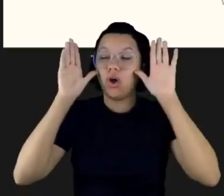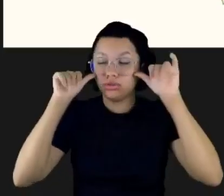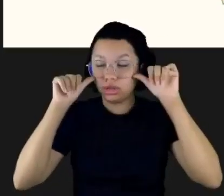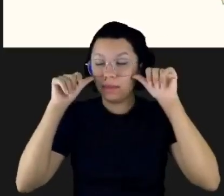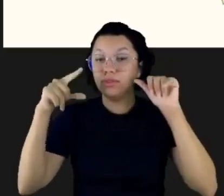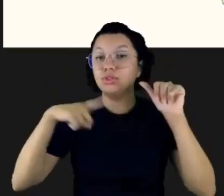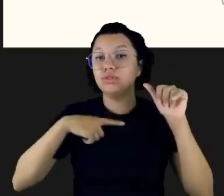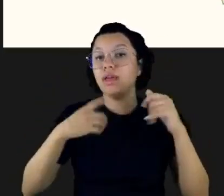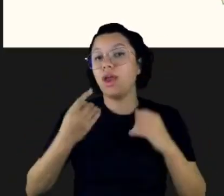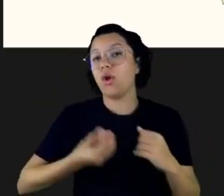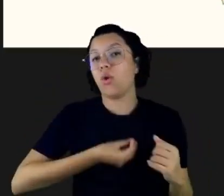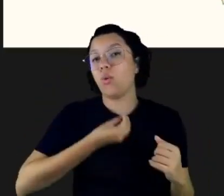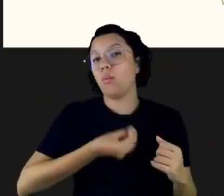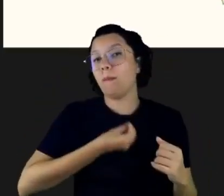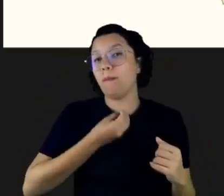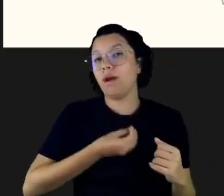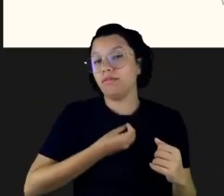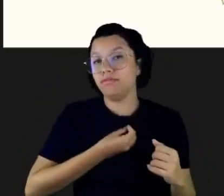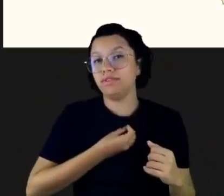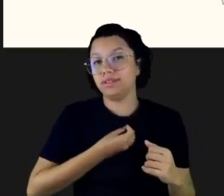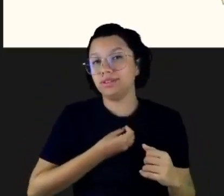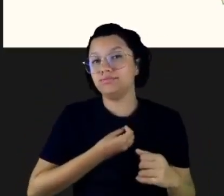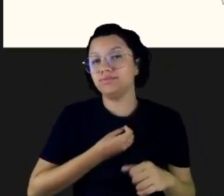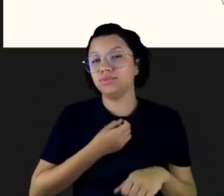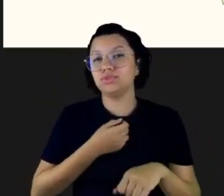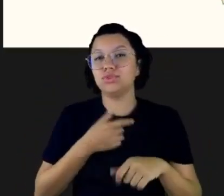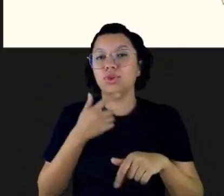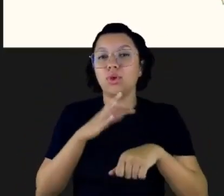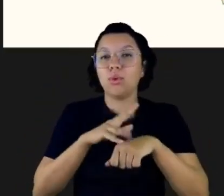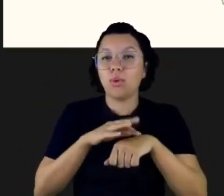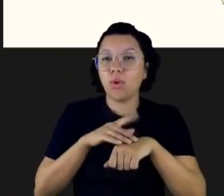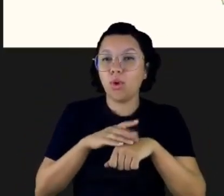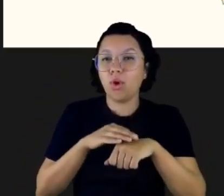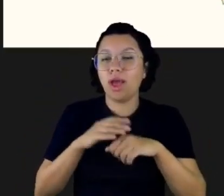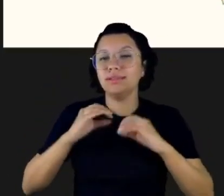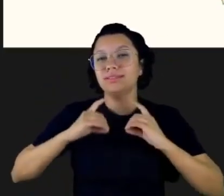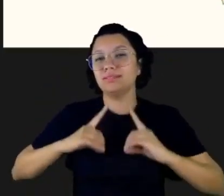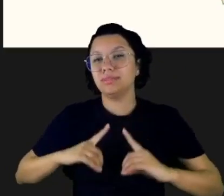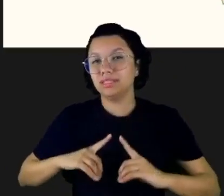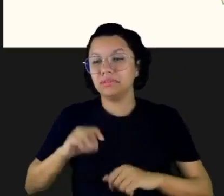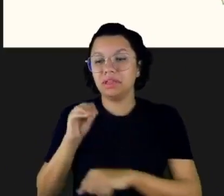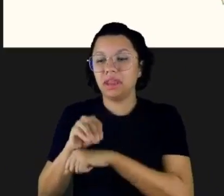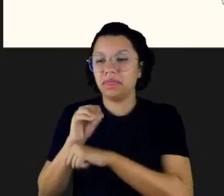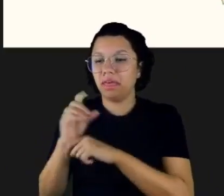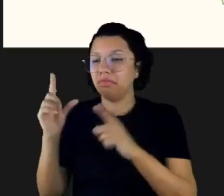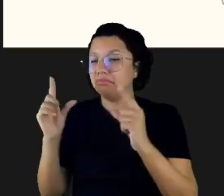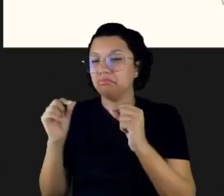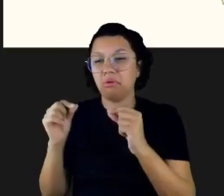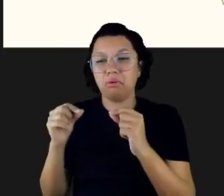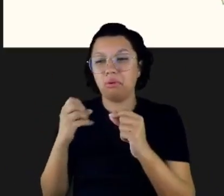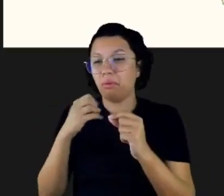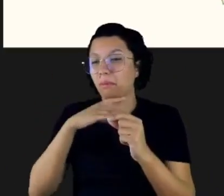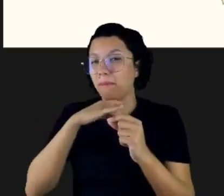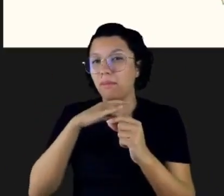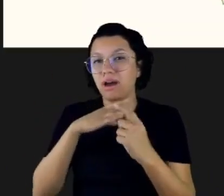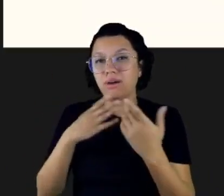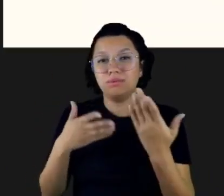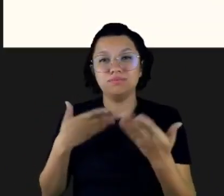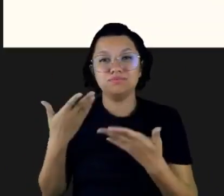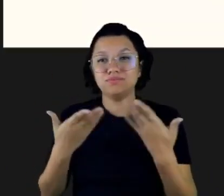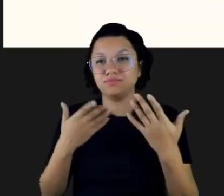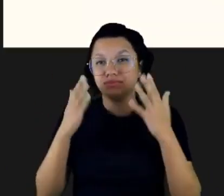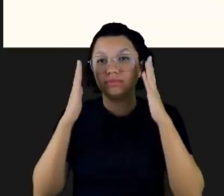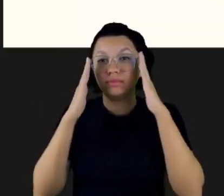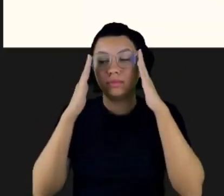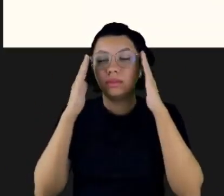vida inteira de um transtorno depressivo, muitas vezes maltratado ou não tratado. Vira um Alzheimer.